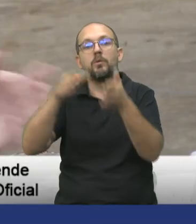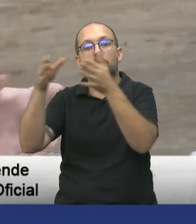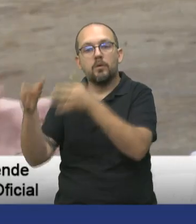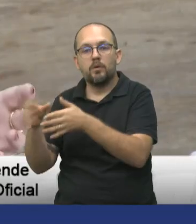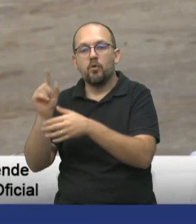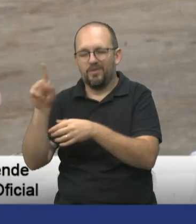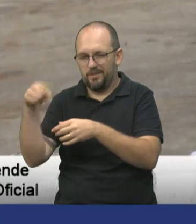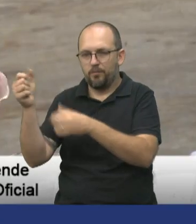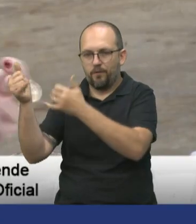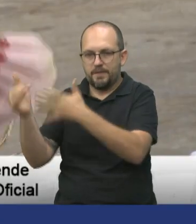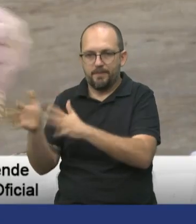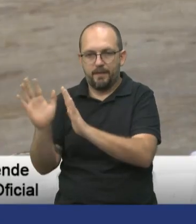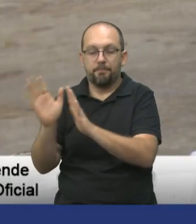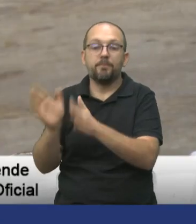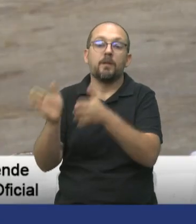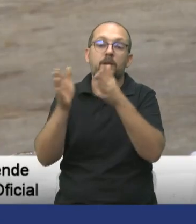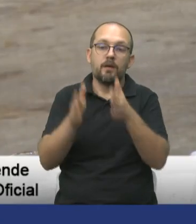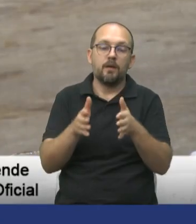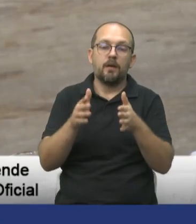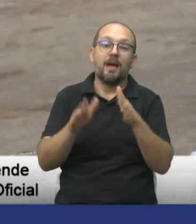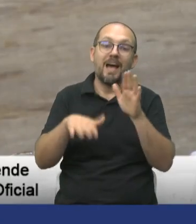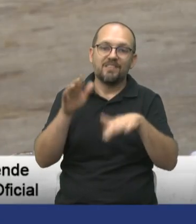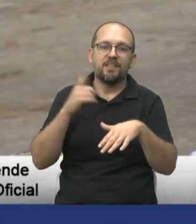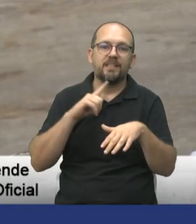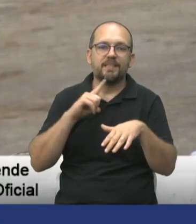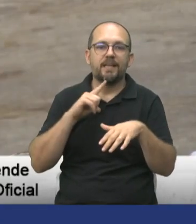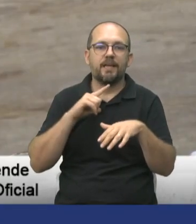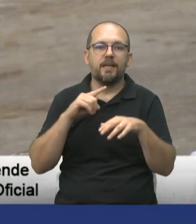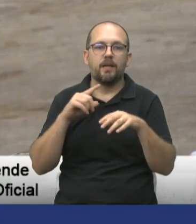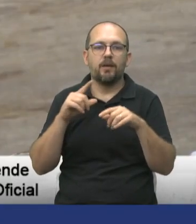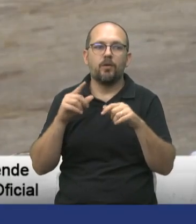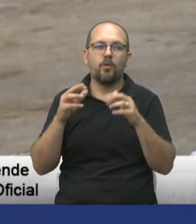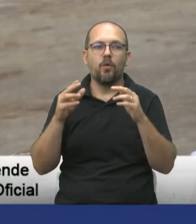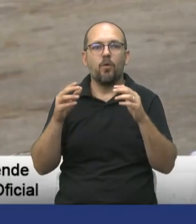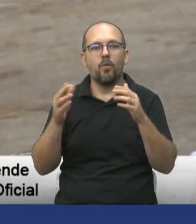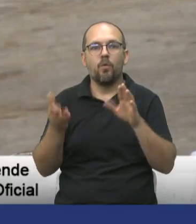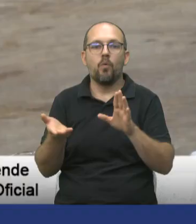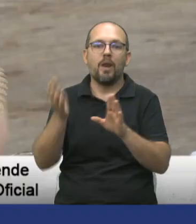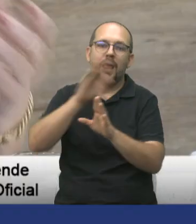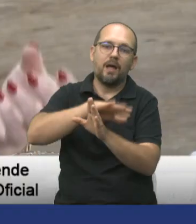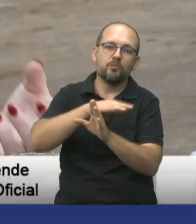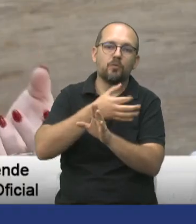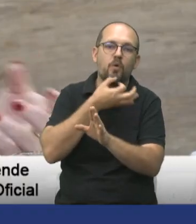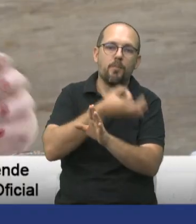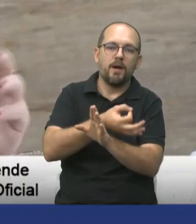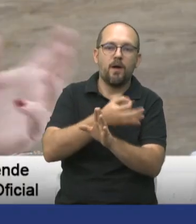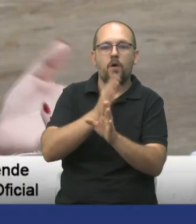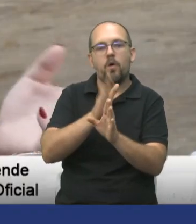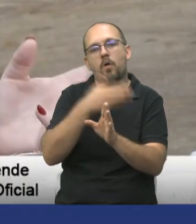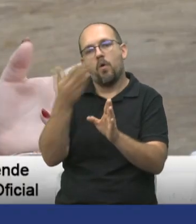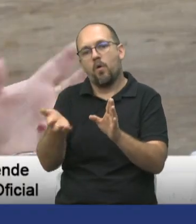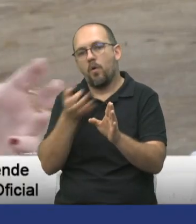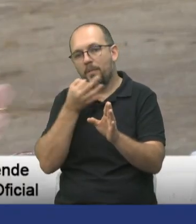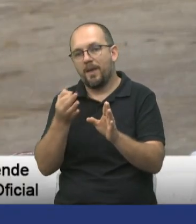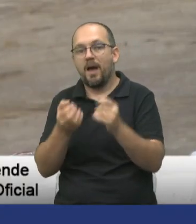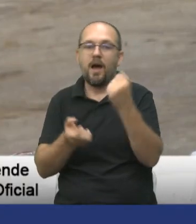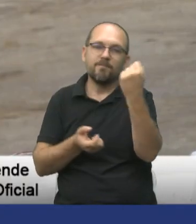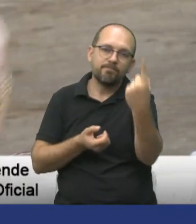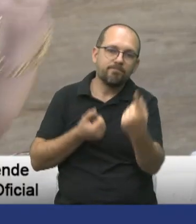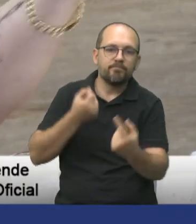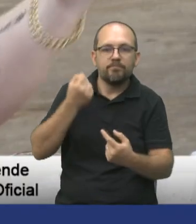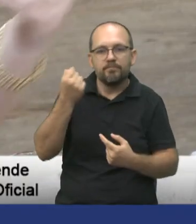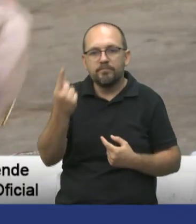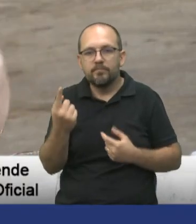mas também, às vezes, a gente tem democraticamente o lado contrário, né? Muitas vezes, ou algumas vezes, acontece